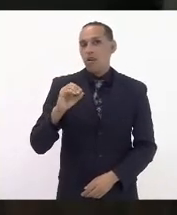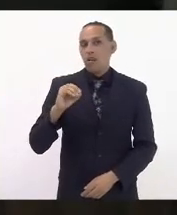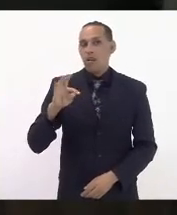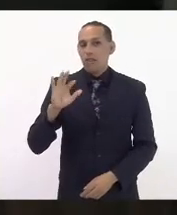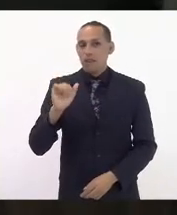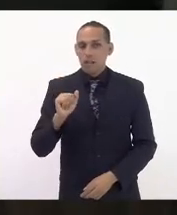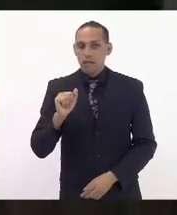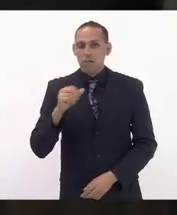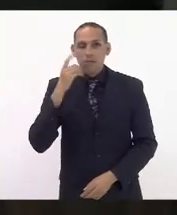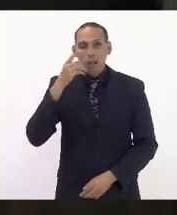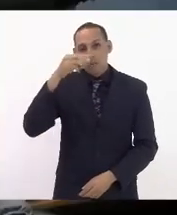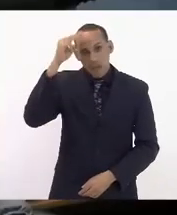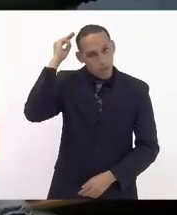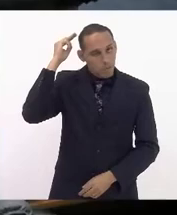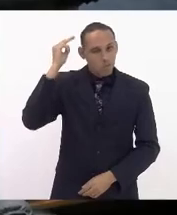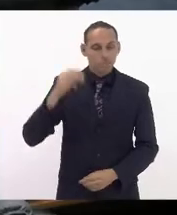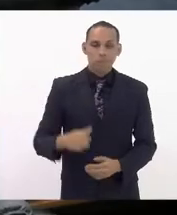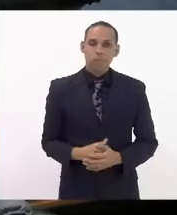deputado Márcio Pacheco.